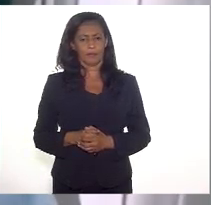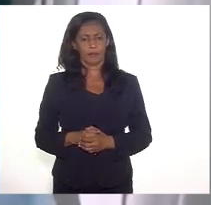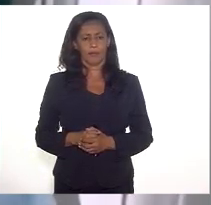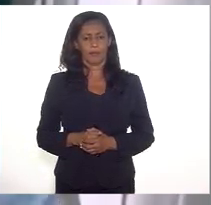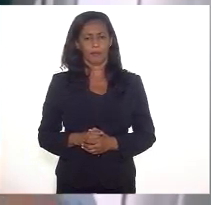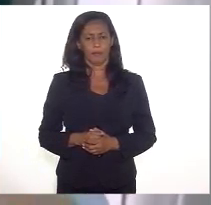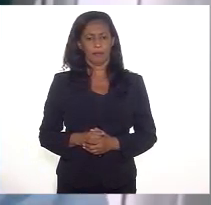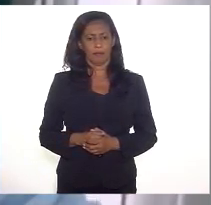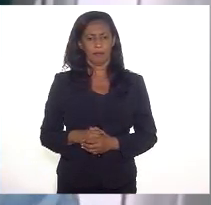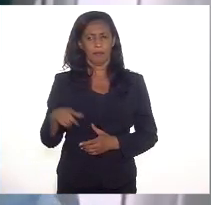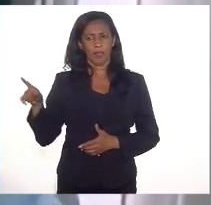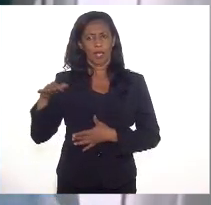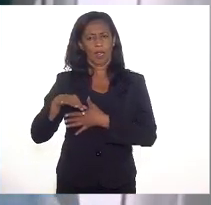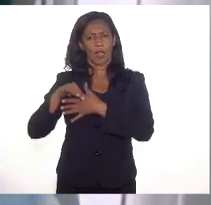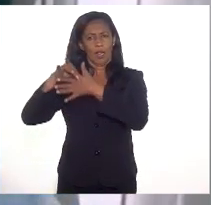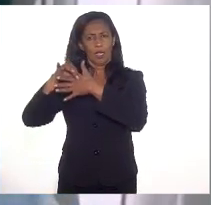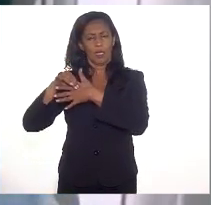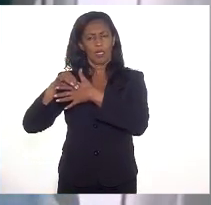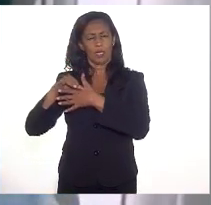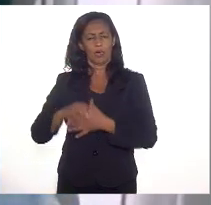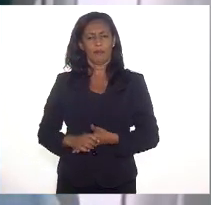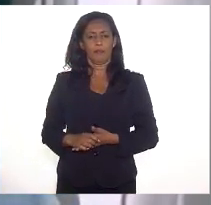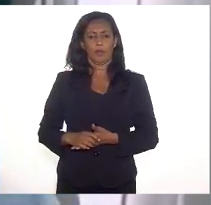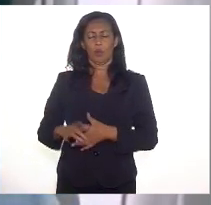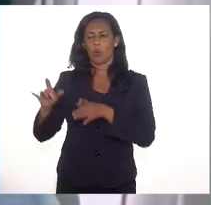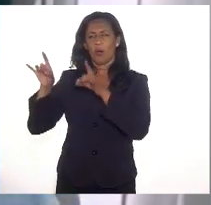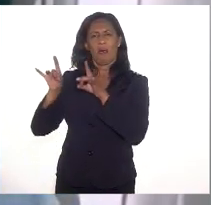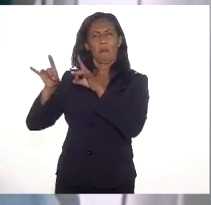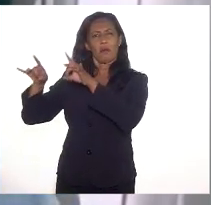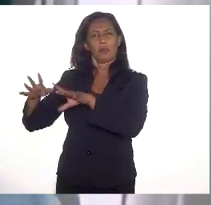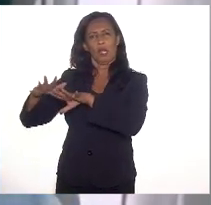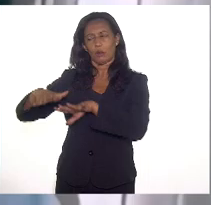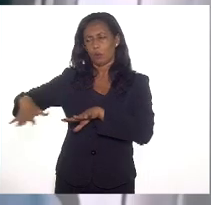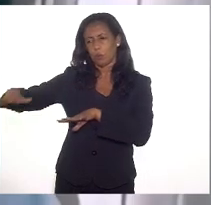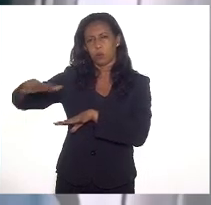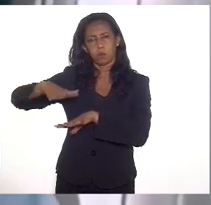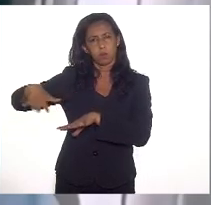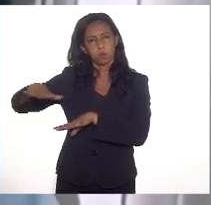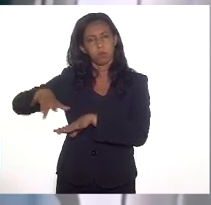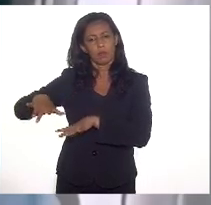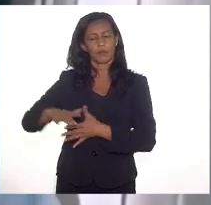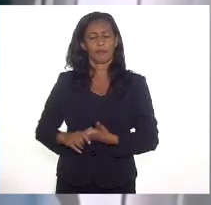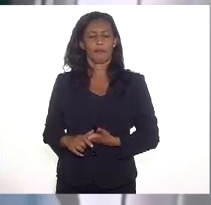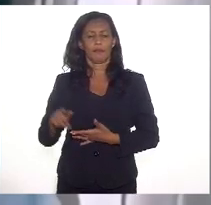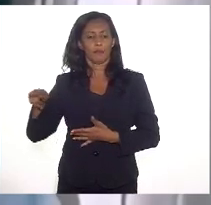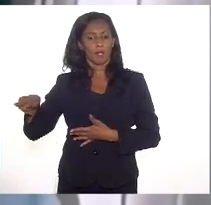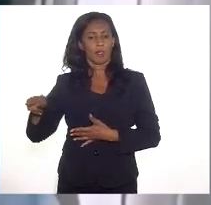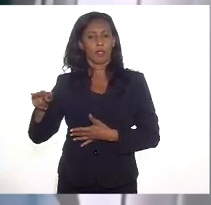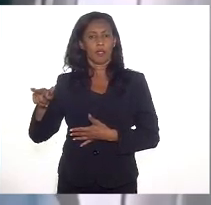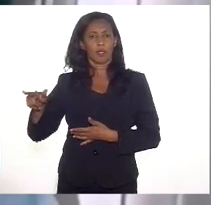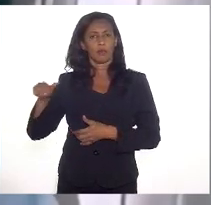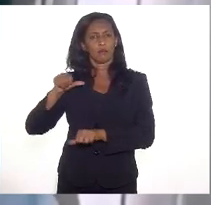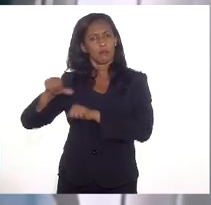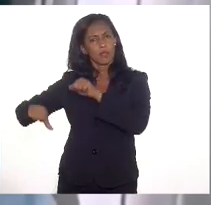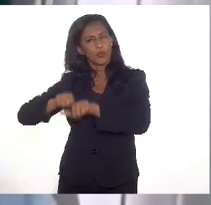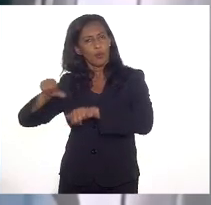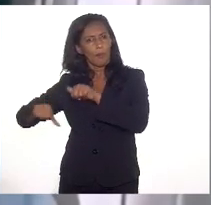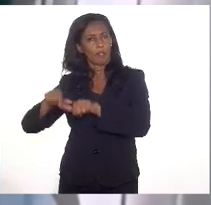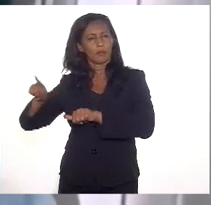liderou e lutou muito pela desapropriação de uma área abandonada na Riodades, uma grande área abandonada, para que ali pudesse se tornar uma